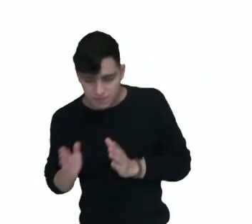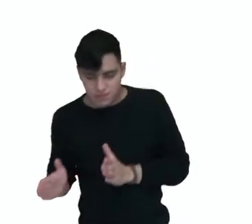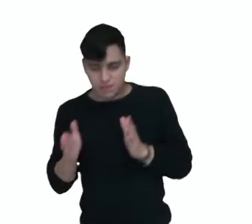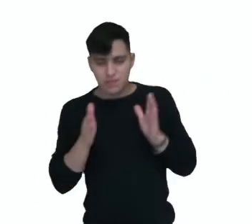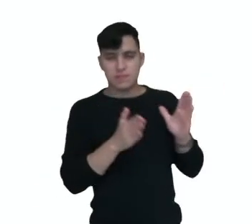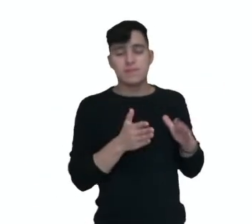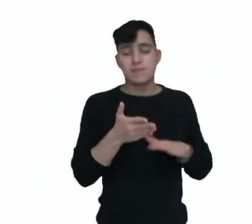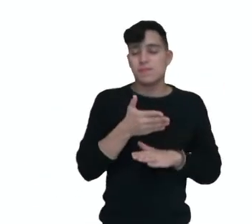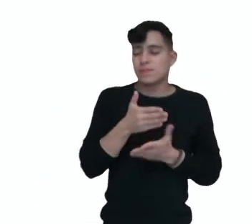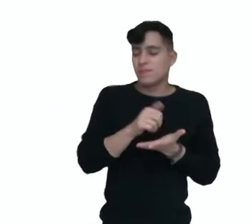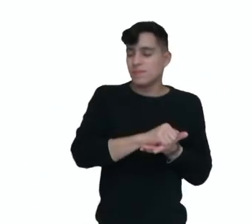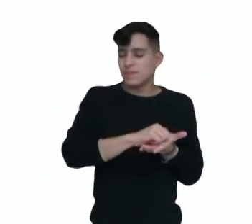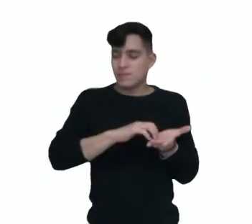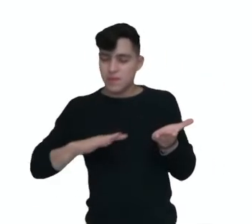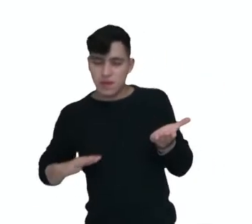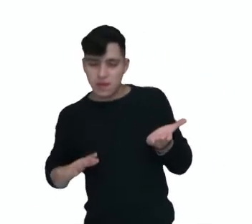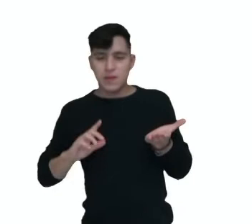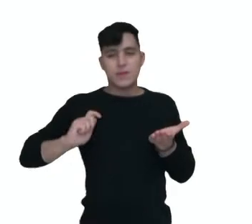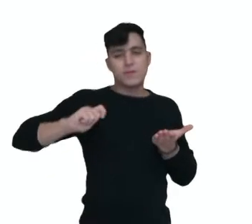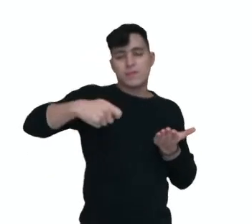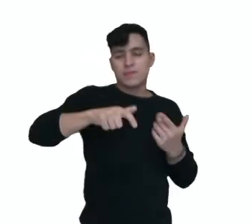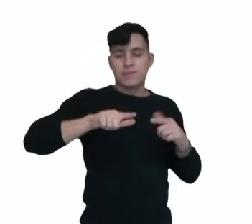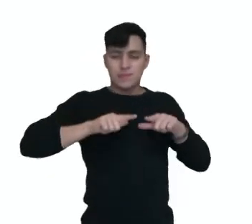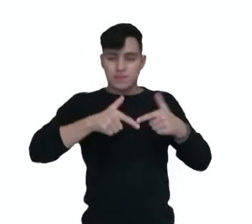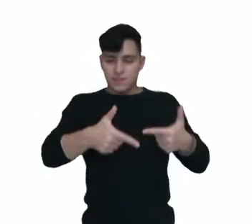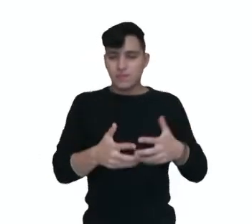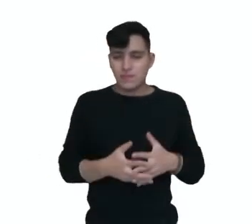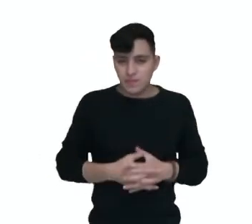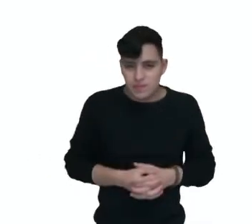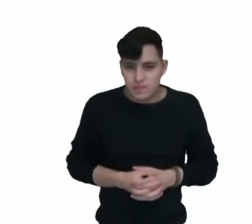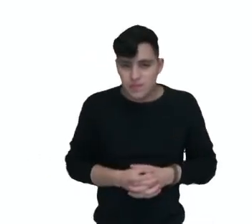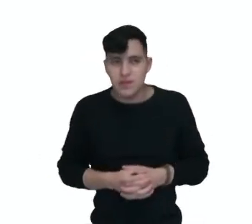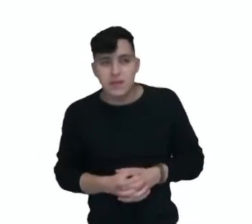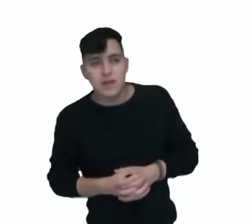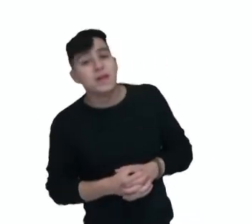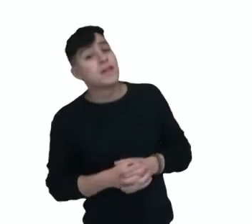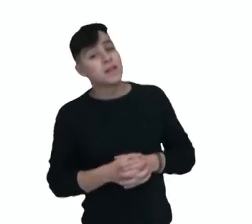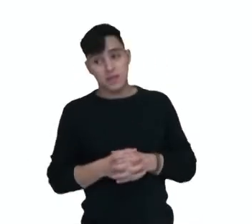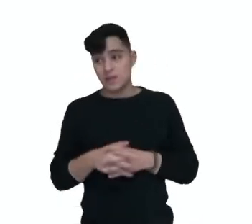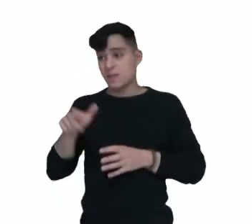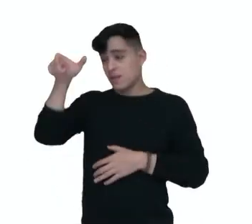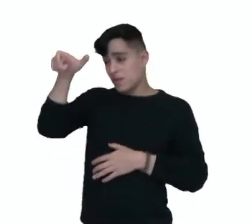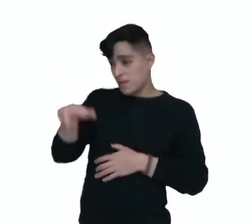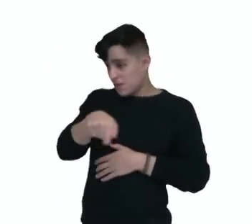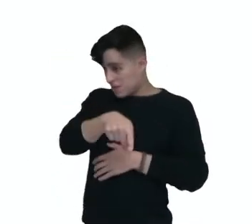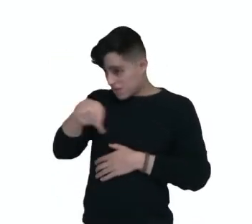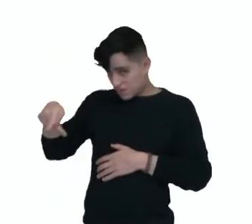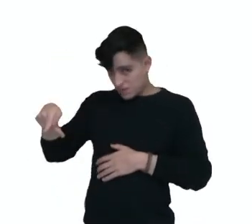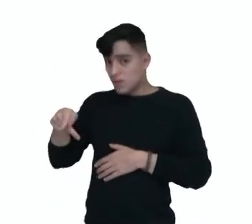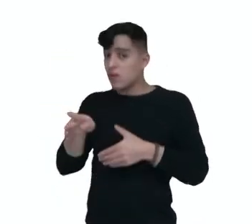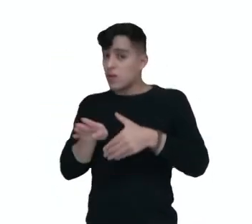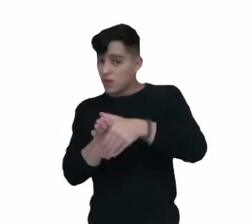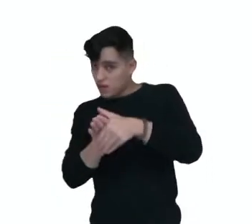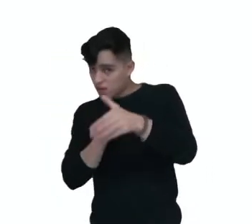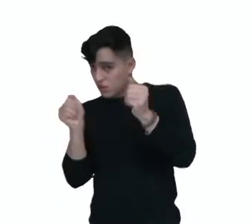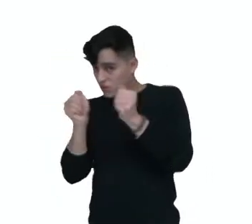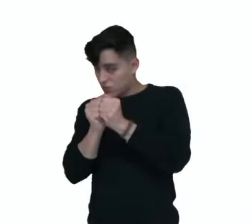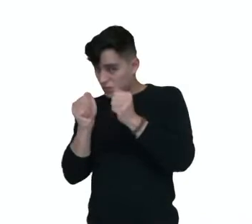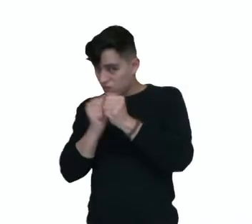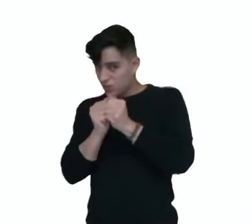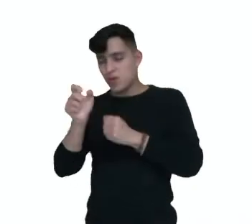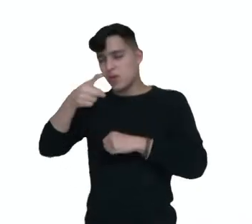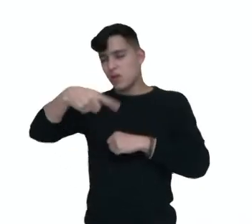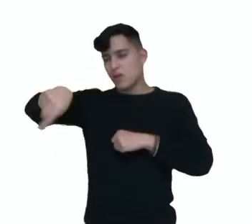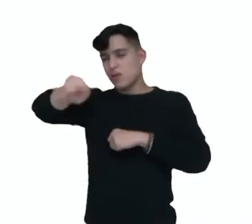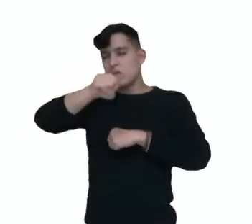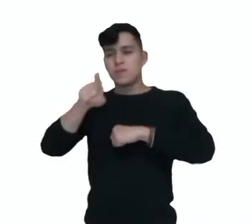Vamos praticar uma atividade de lutas? Vamos? Com as orientações do seu professor, acesse o link. Então, vocês vão acessar esse